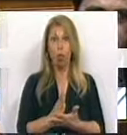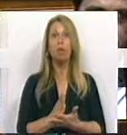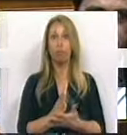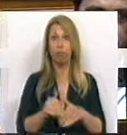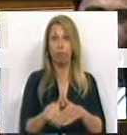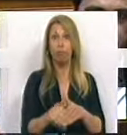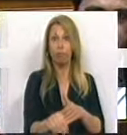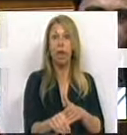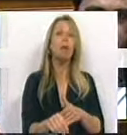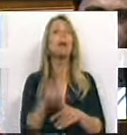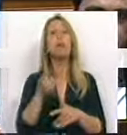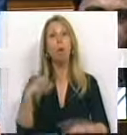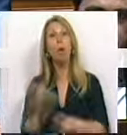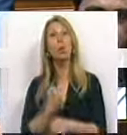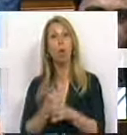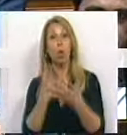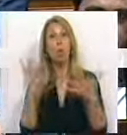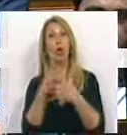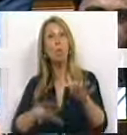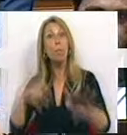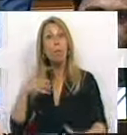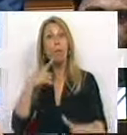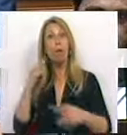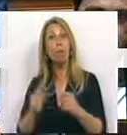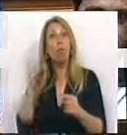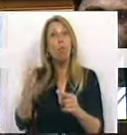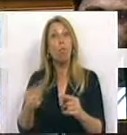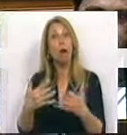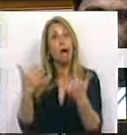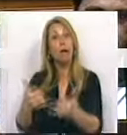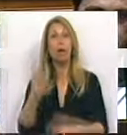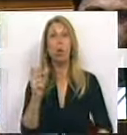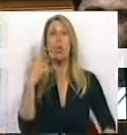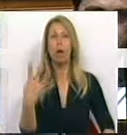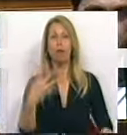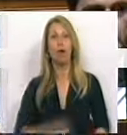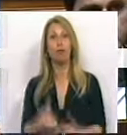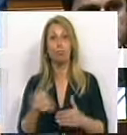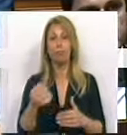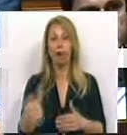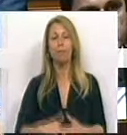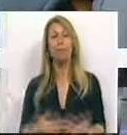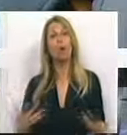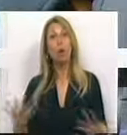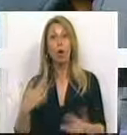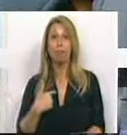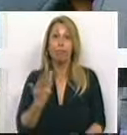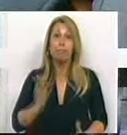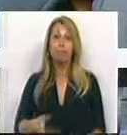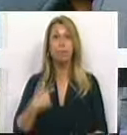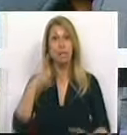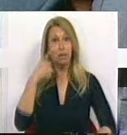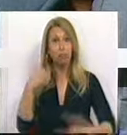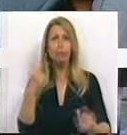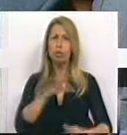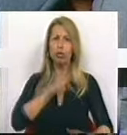desempenhar com maioria no Parlamento nos próximos 4 anos. Agora, não posso deixar de sinalizar, Sr. Primeiro-Ministro, que,